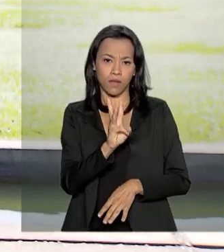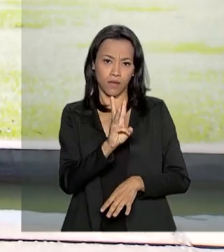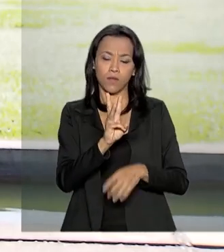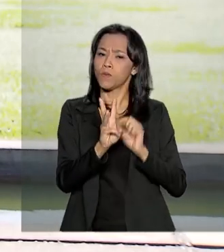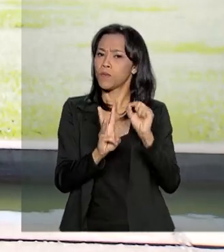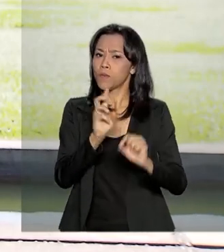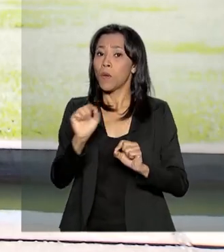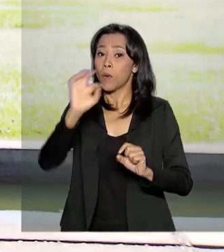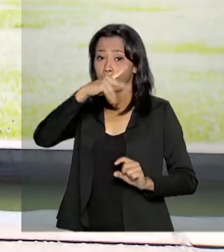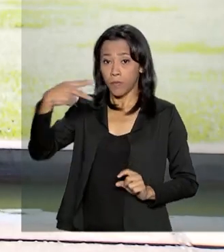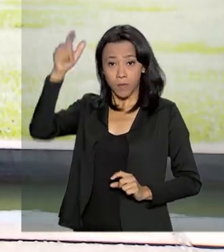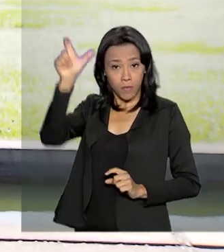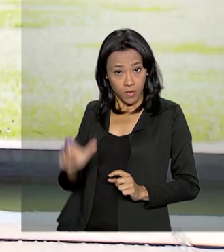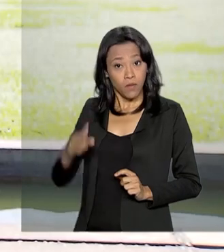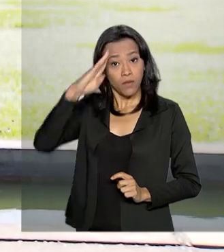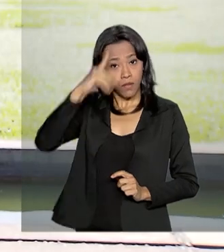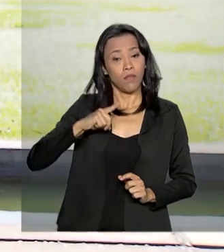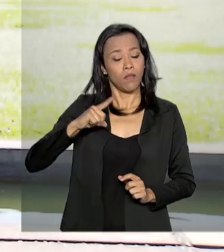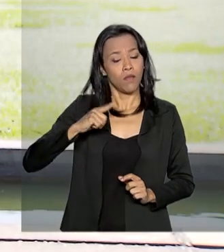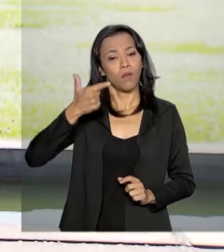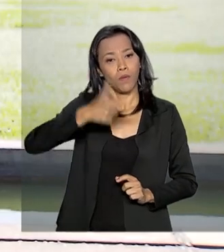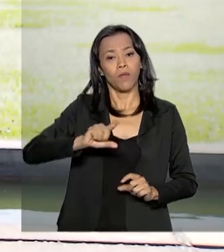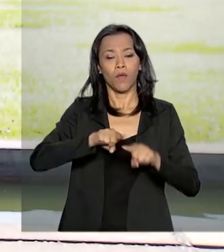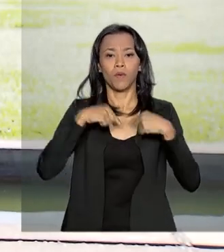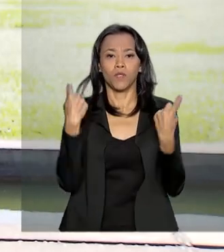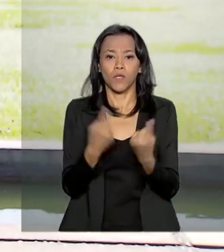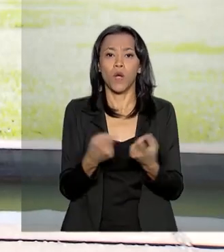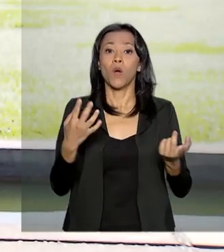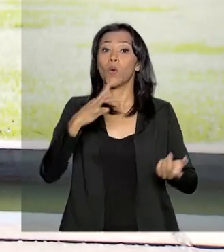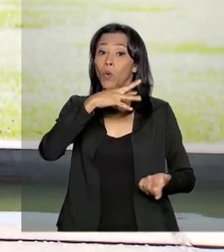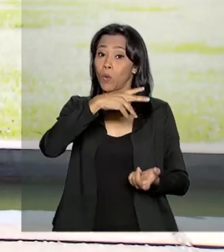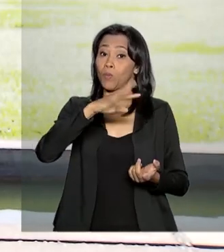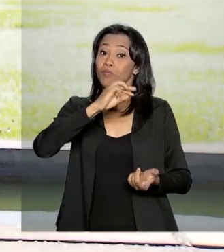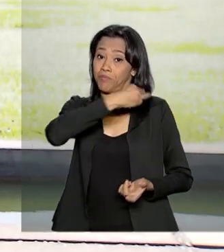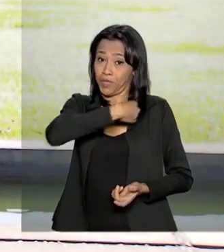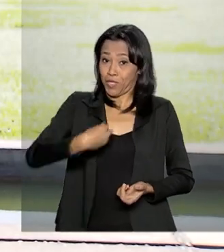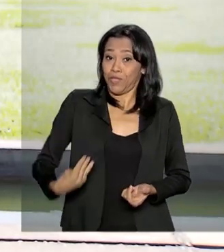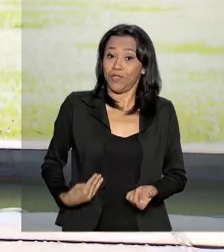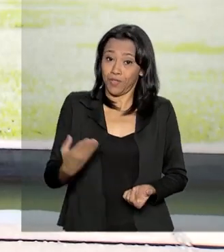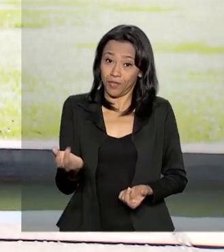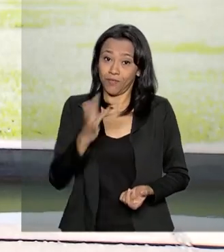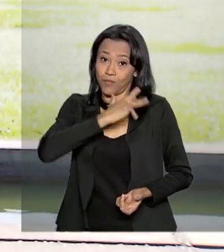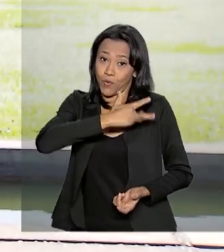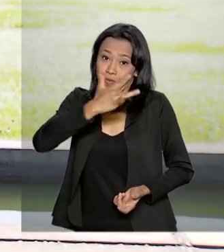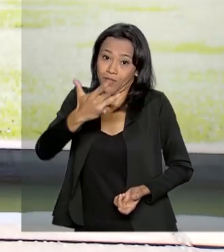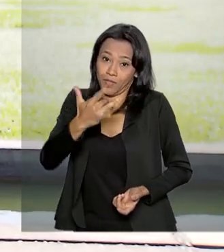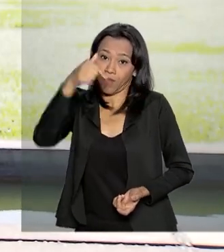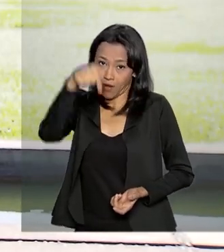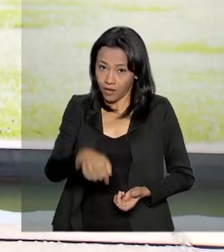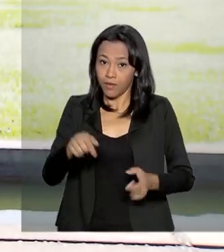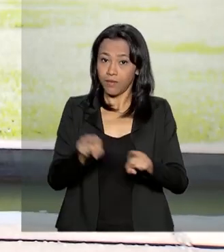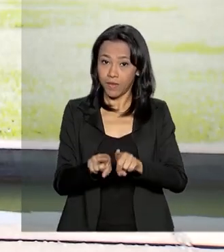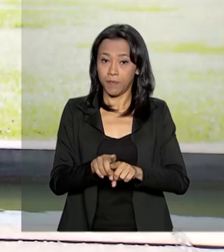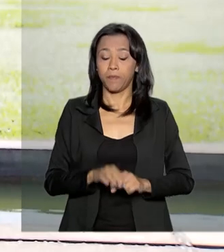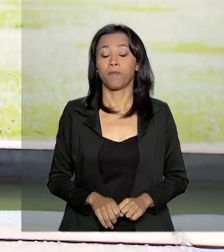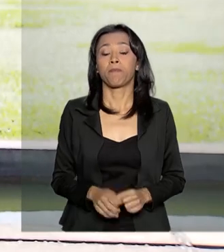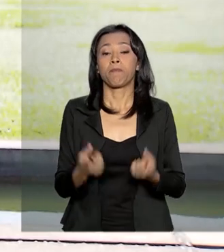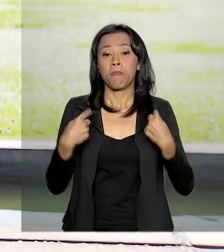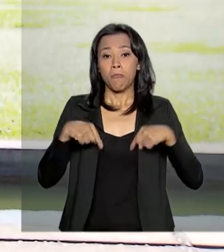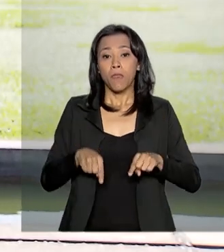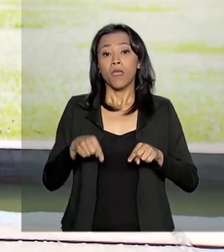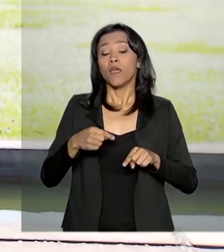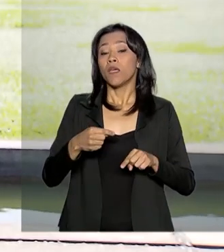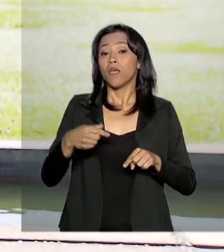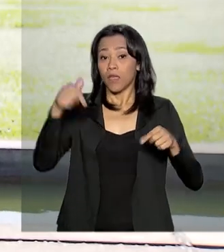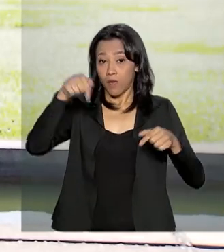o presidente Bolsonaro tem reunião com o ministro-chefe da Casa Civil, Onyx Lorenzoni, também aqui no Alvorada. E o governo definiu